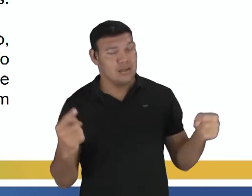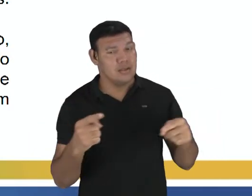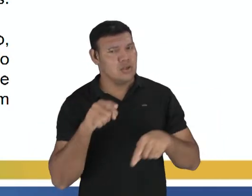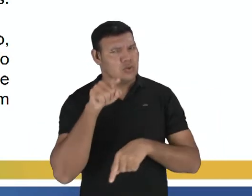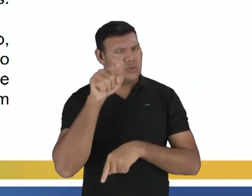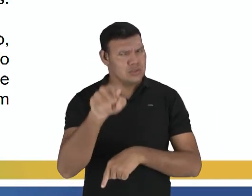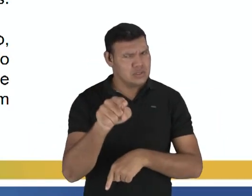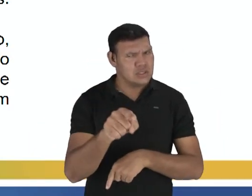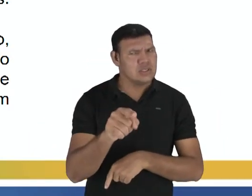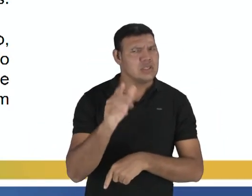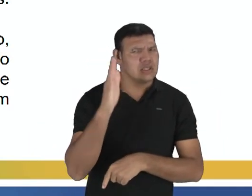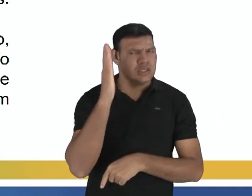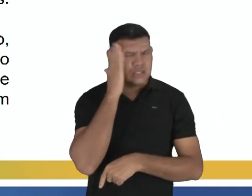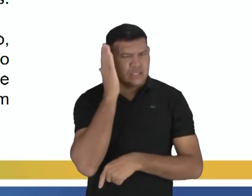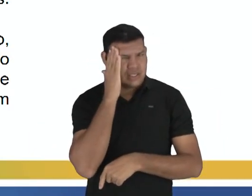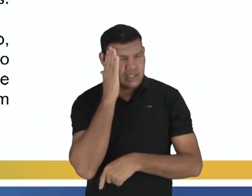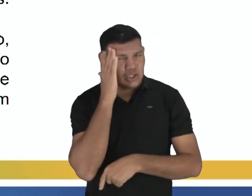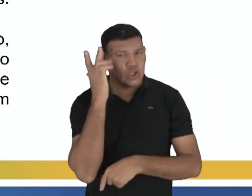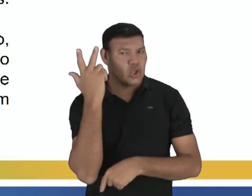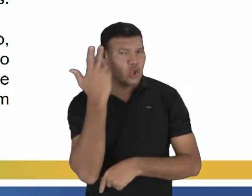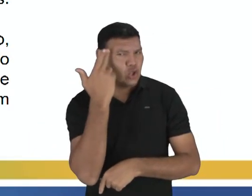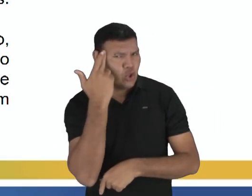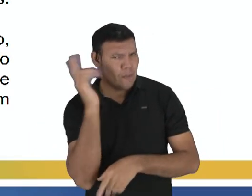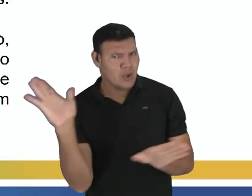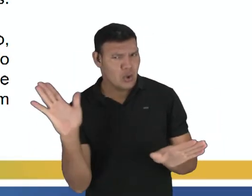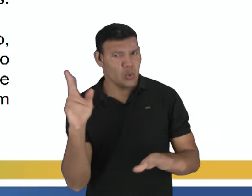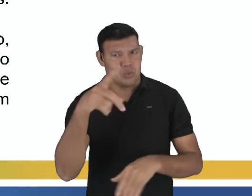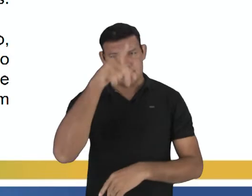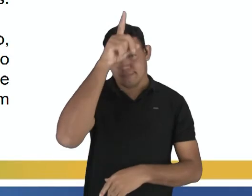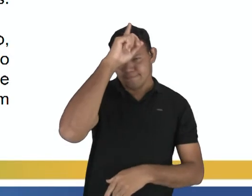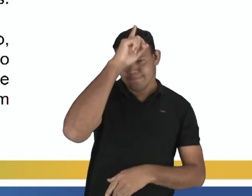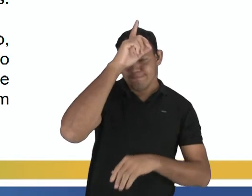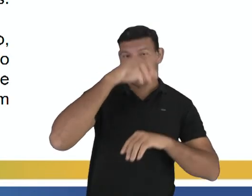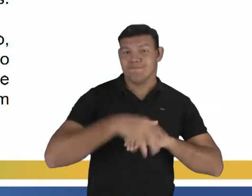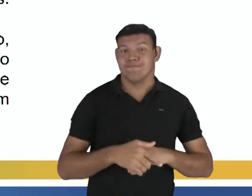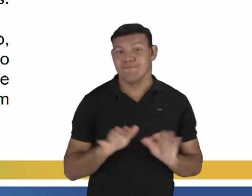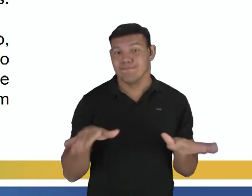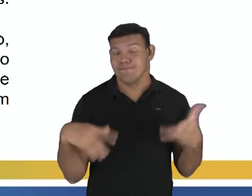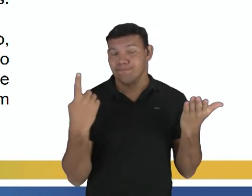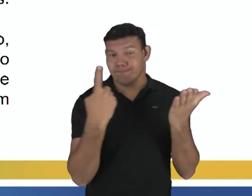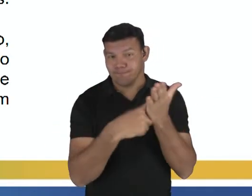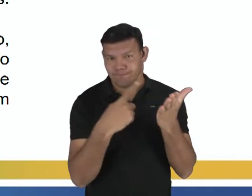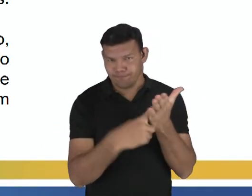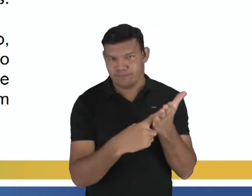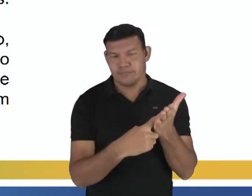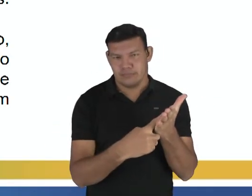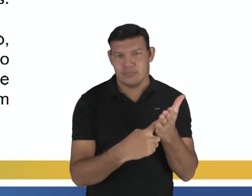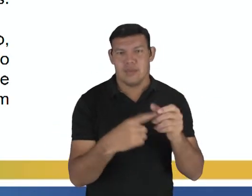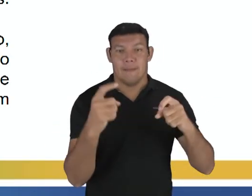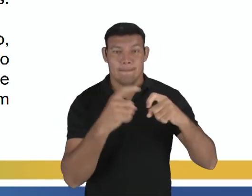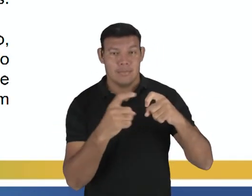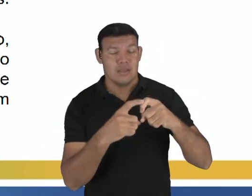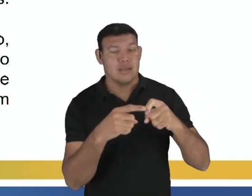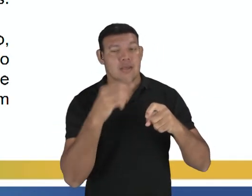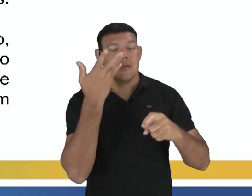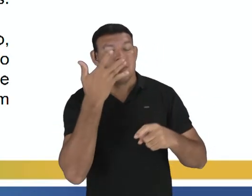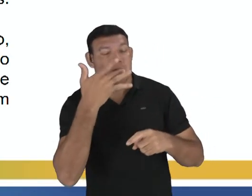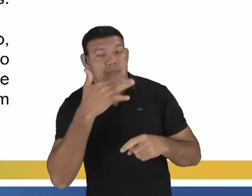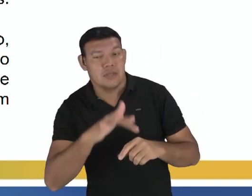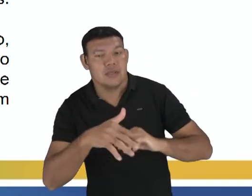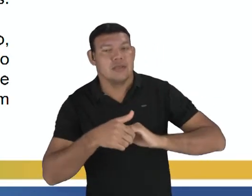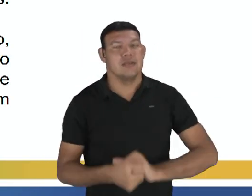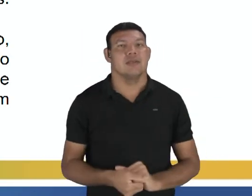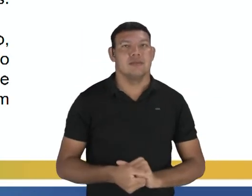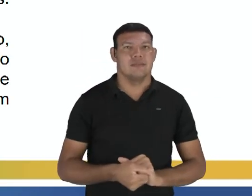você sabia que eles são mais comuns nos adultos? De acordo com a pediatra Consuelo